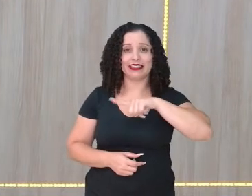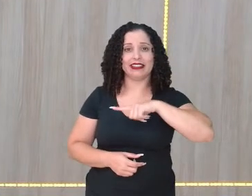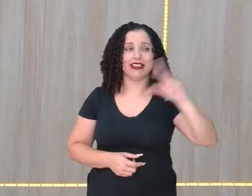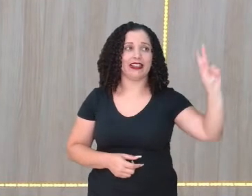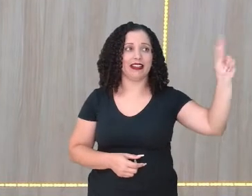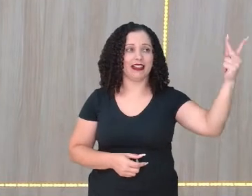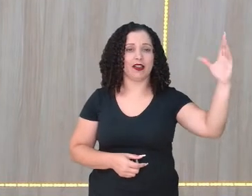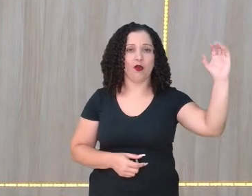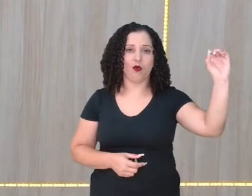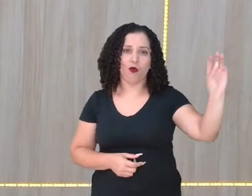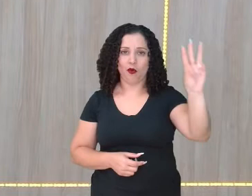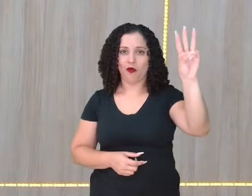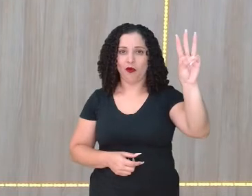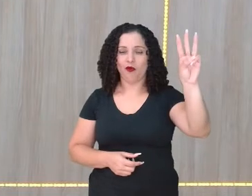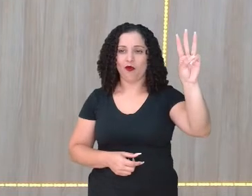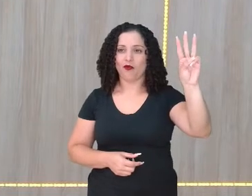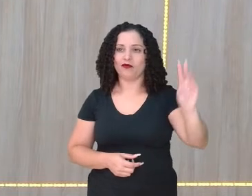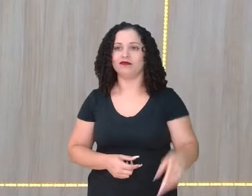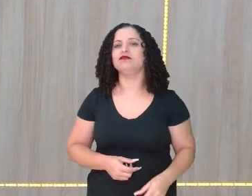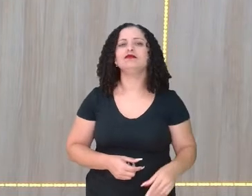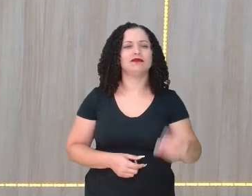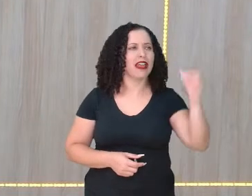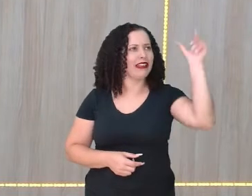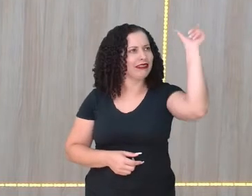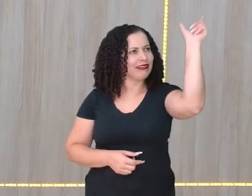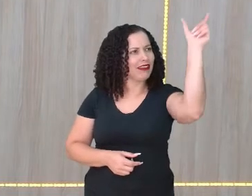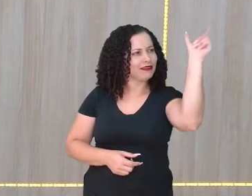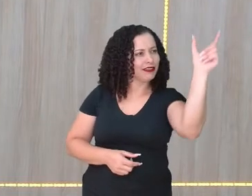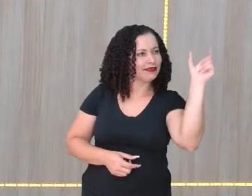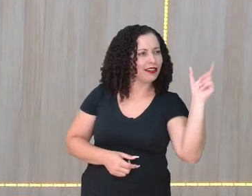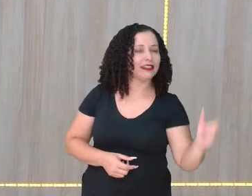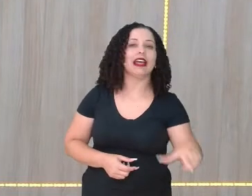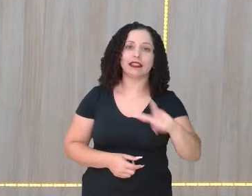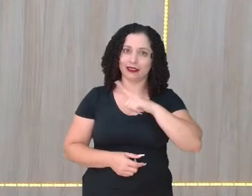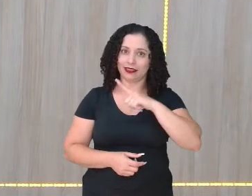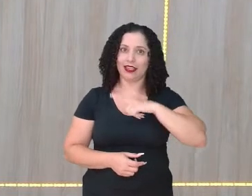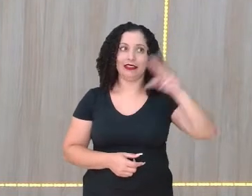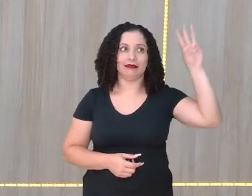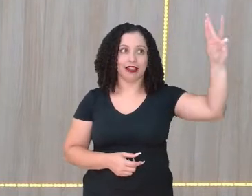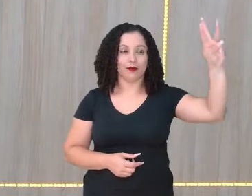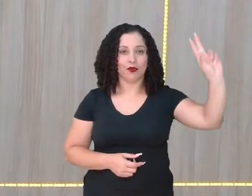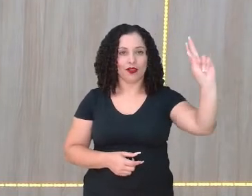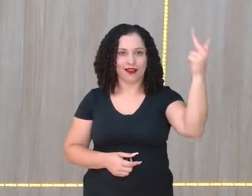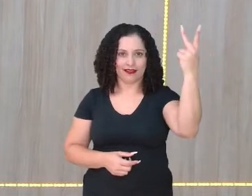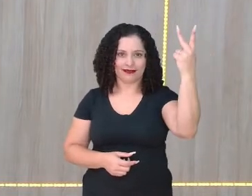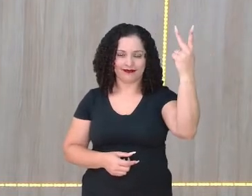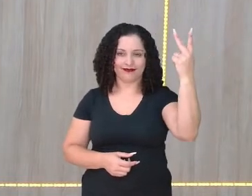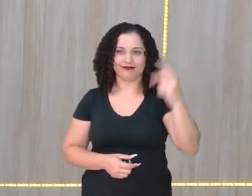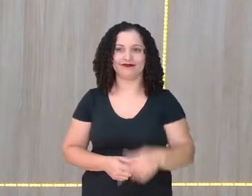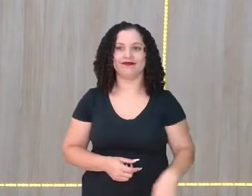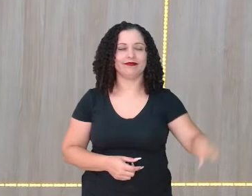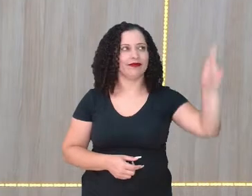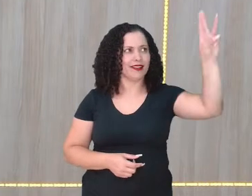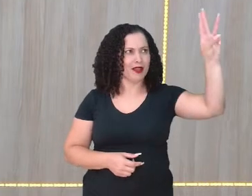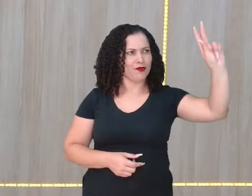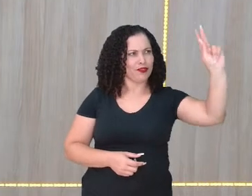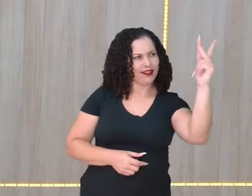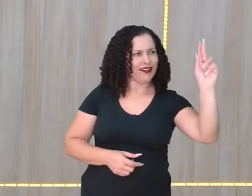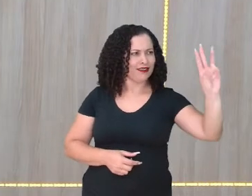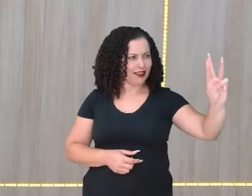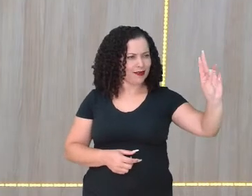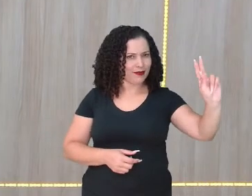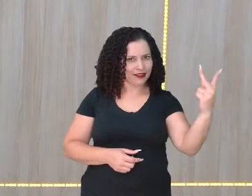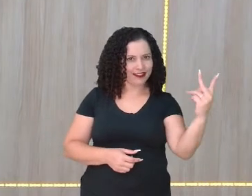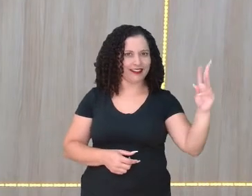H. Todos os outros têm WH, WH, WH. Percebeu isso aqui? Ainda está faltando aqui o where, que